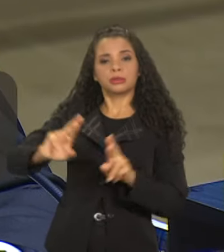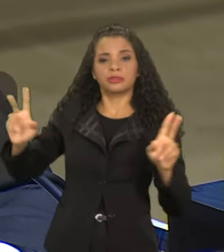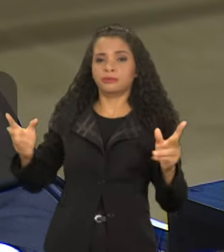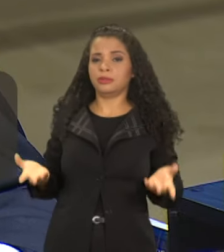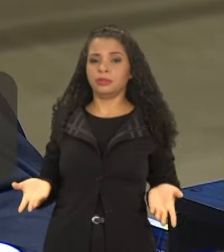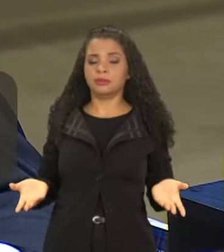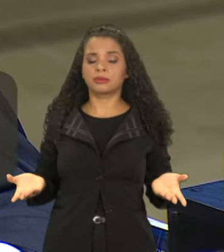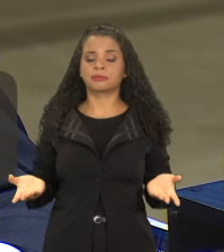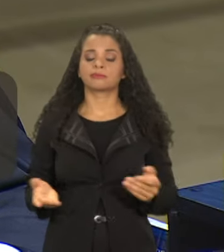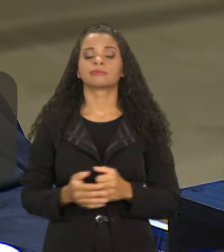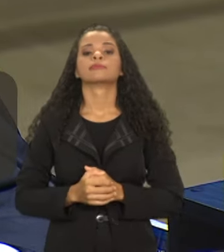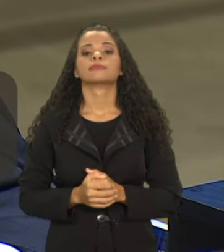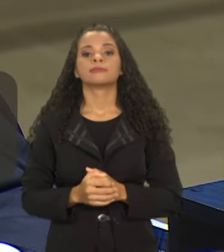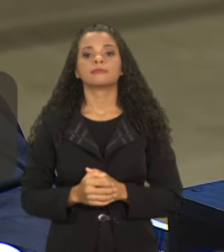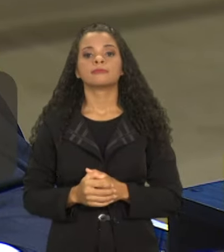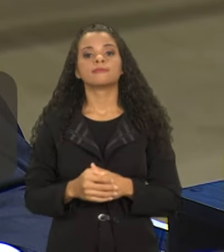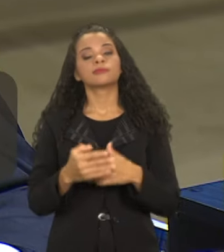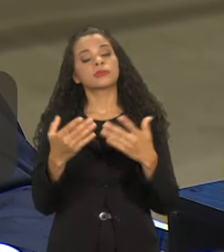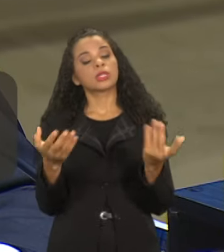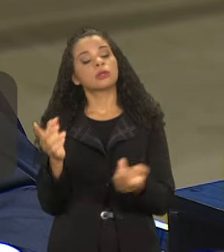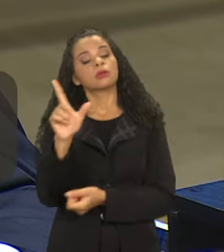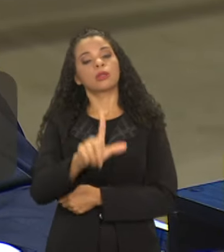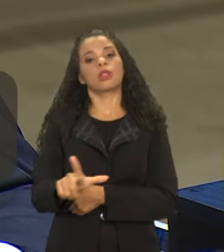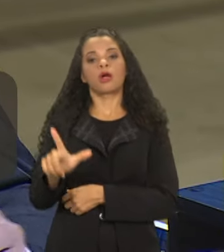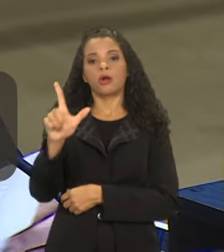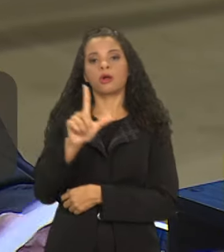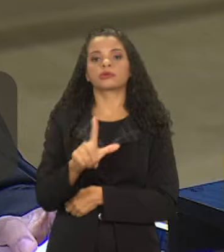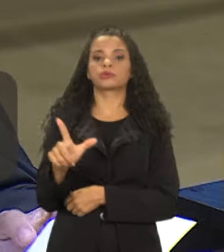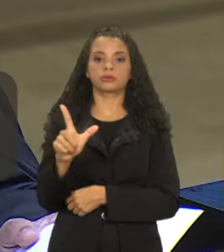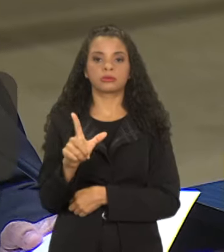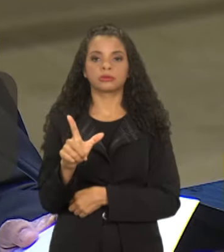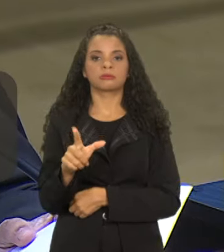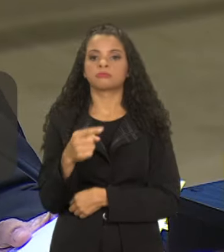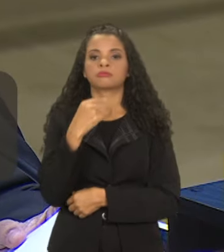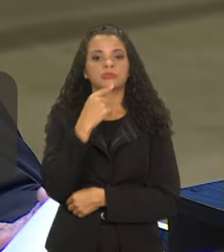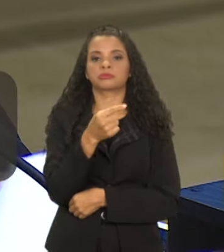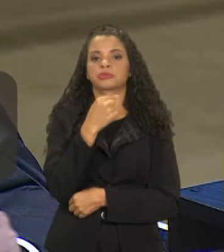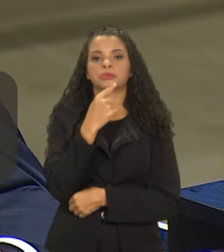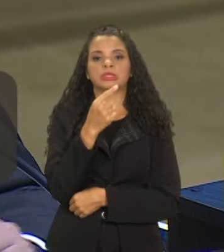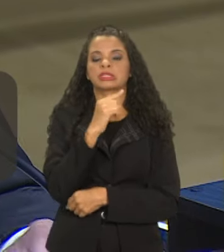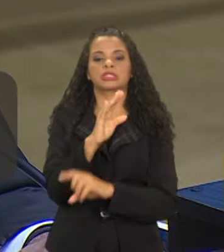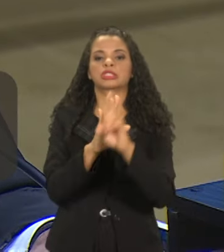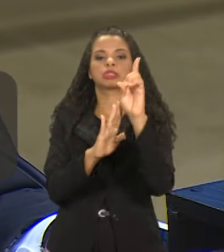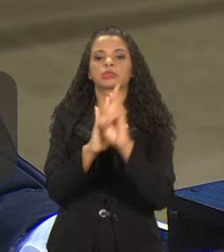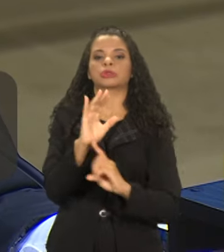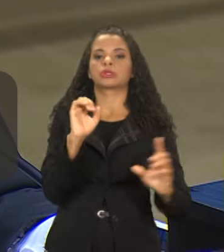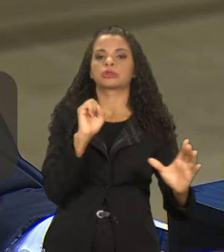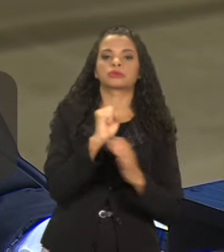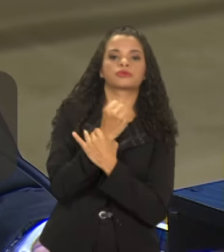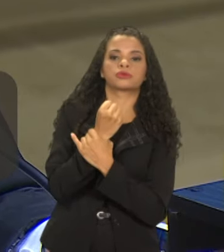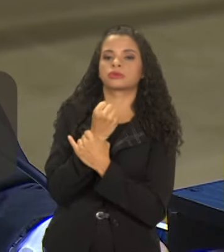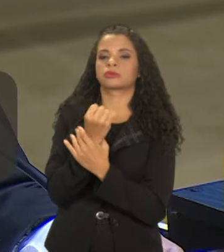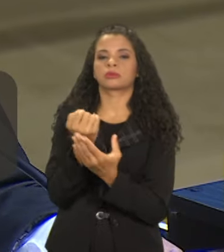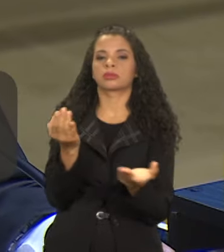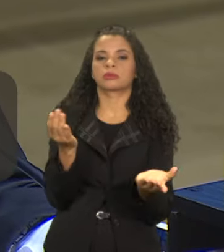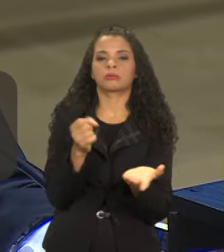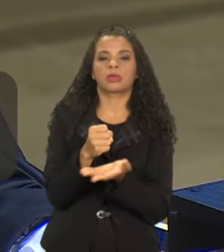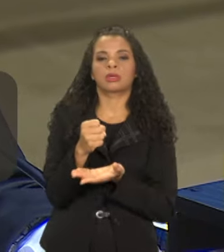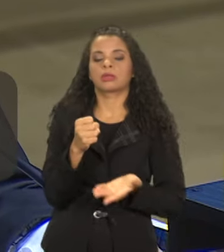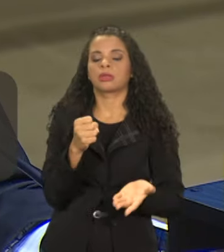óbvio, portanto, senhor presidente, eminente relator, que não existe tal direito fundamental e, por isto, a